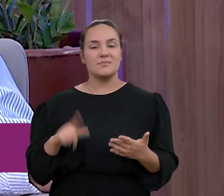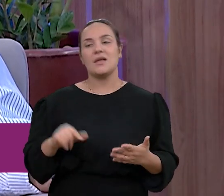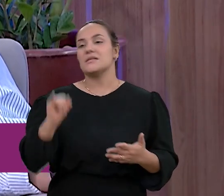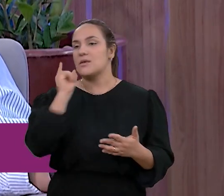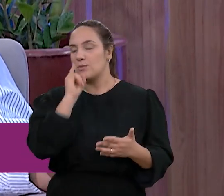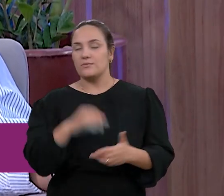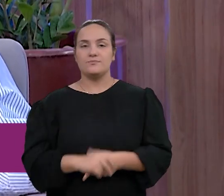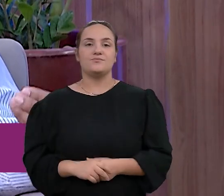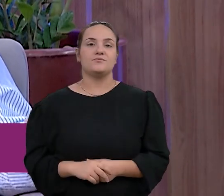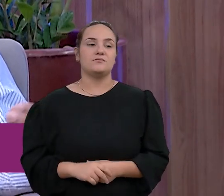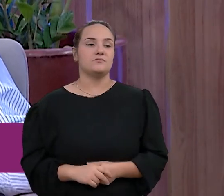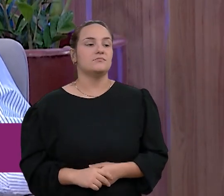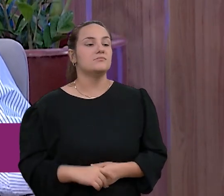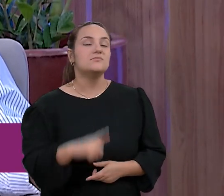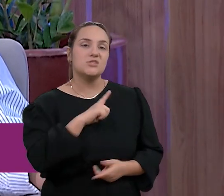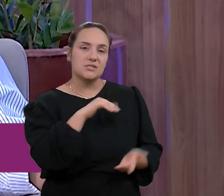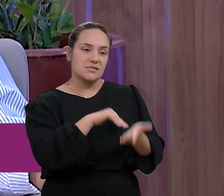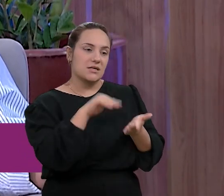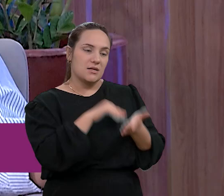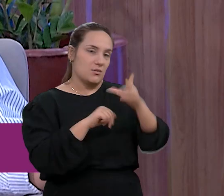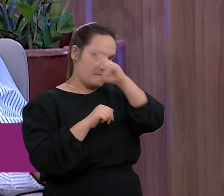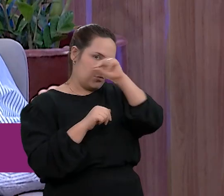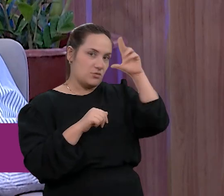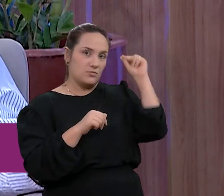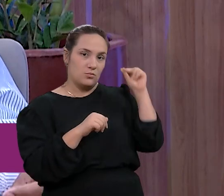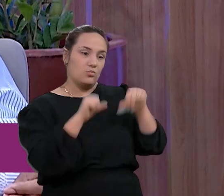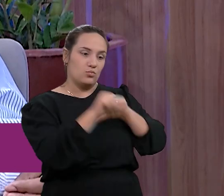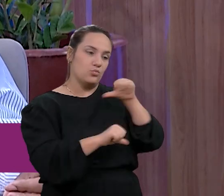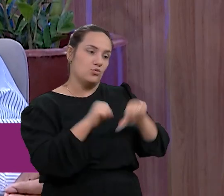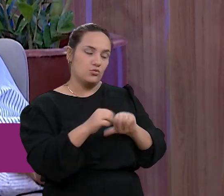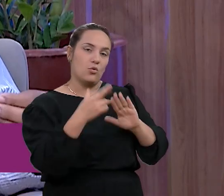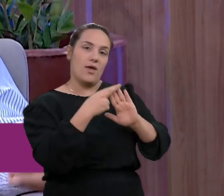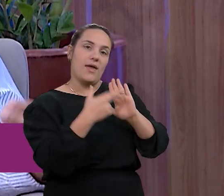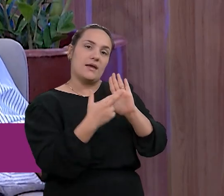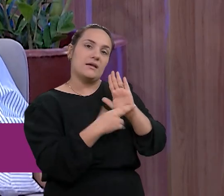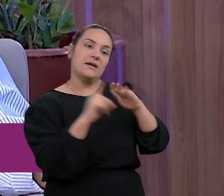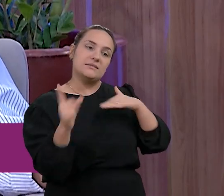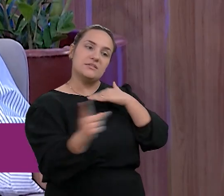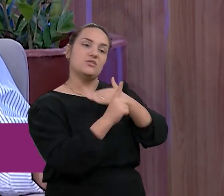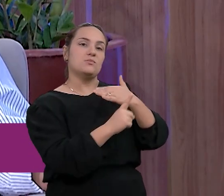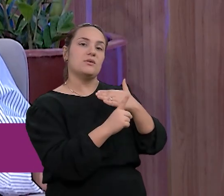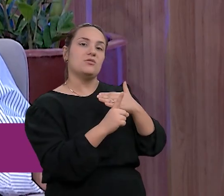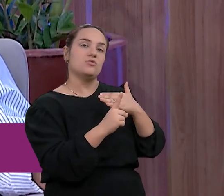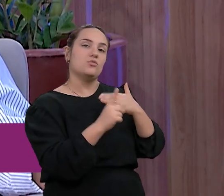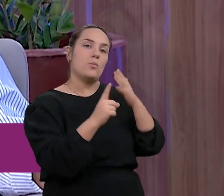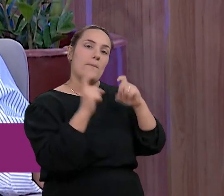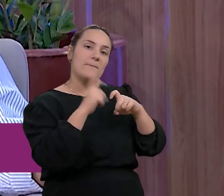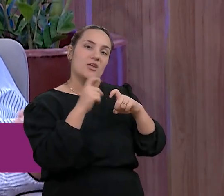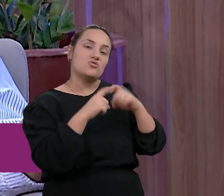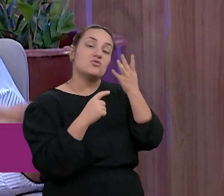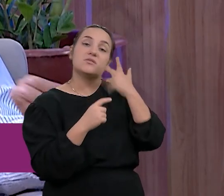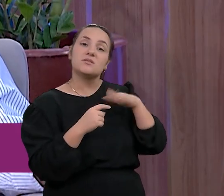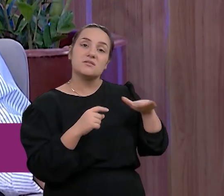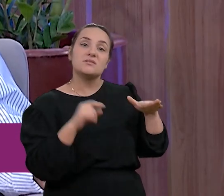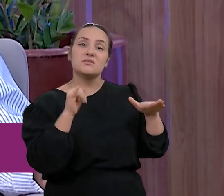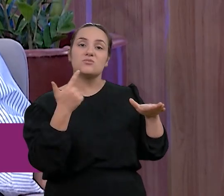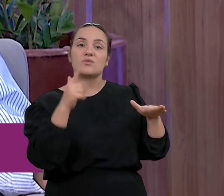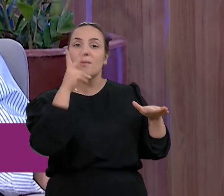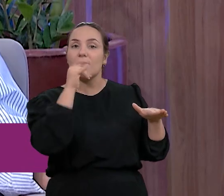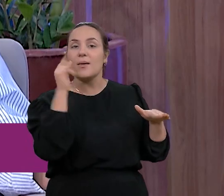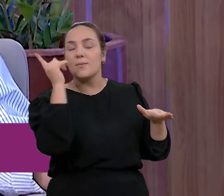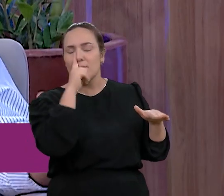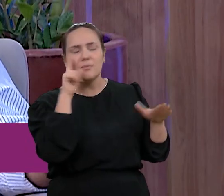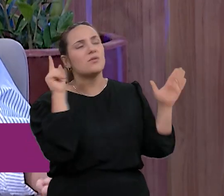Secretaria Municipal que mudou se seus Protocolos de orientar os médicos pediatras de como devem receber qualquer criança quando ela não vier